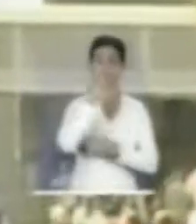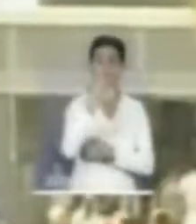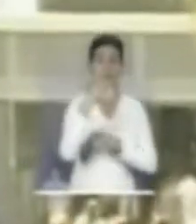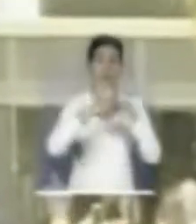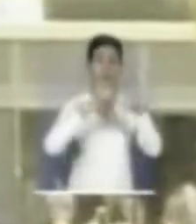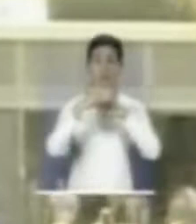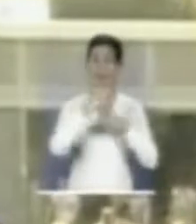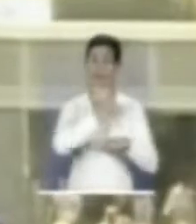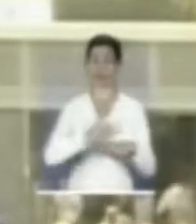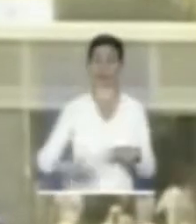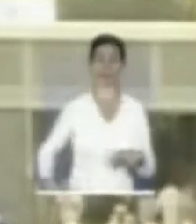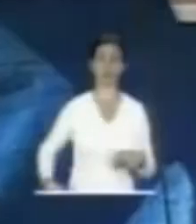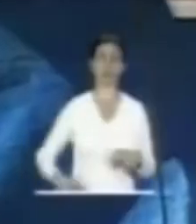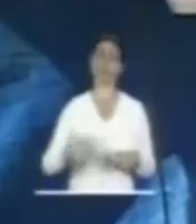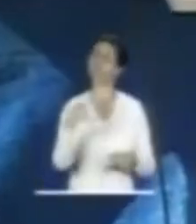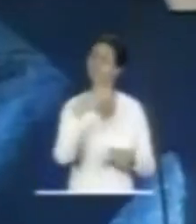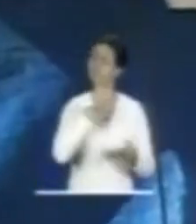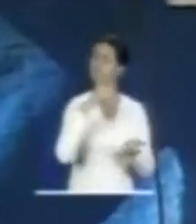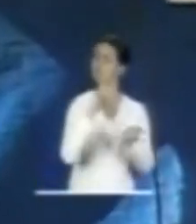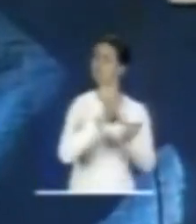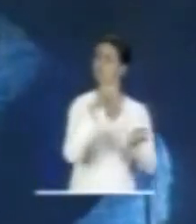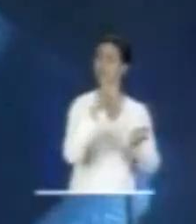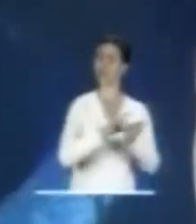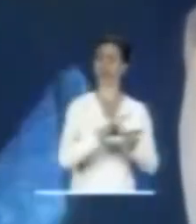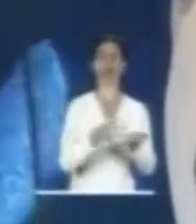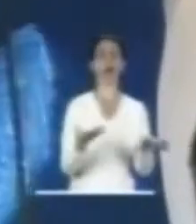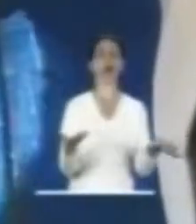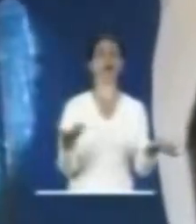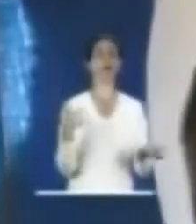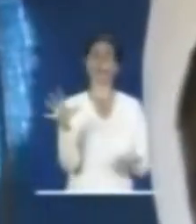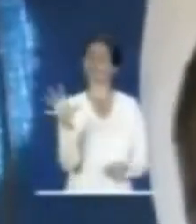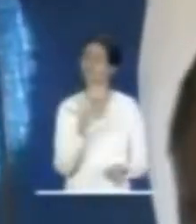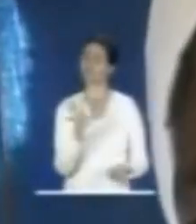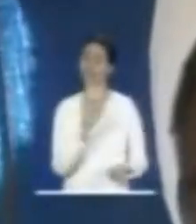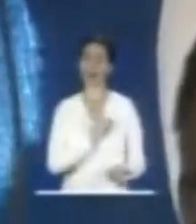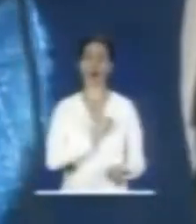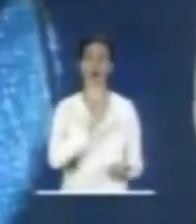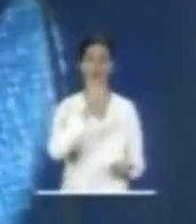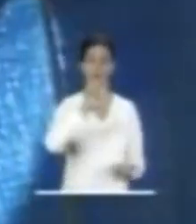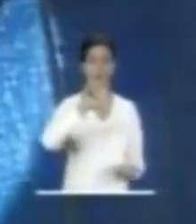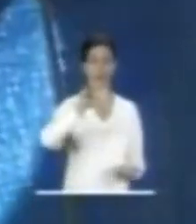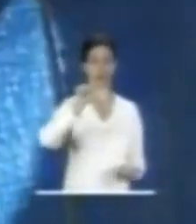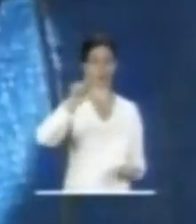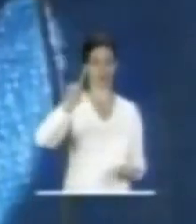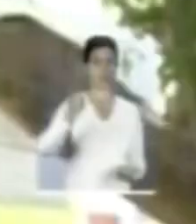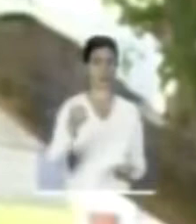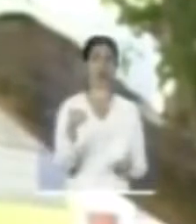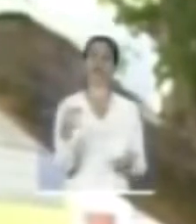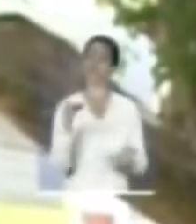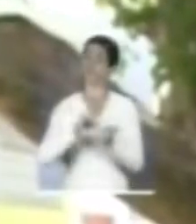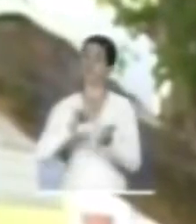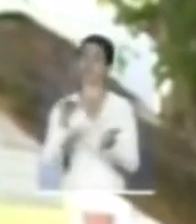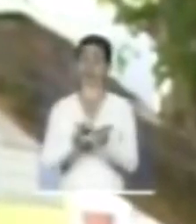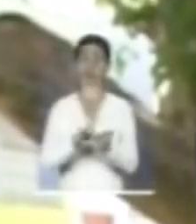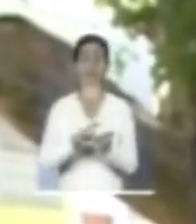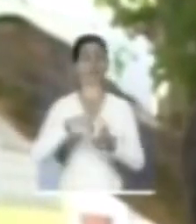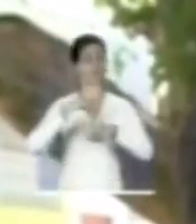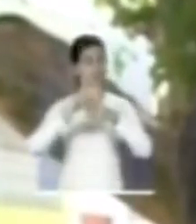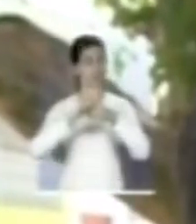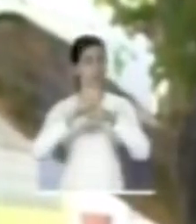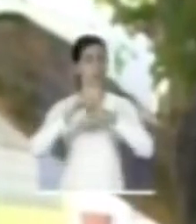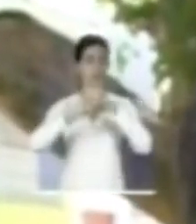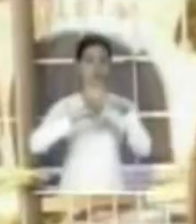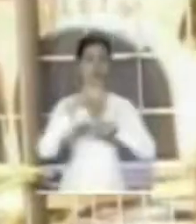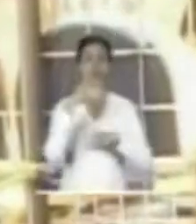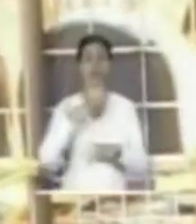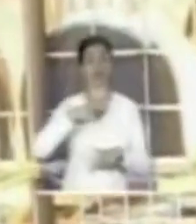Alckmin um bom trabalhador, um ótimo governo. Muito sincero, muito honesto. Eu gosto muito do Geraldo. Uma pessoa competente, é uma pessoa